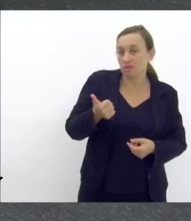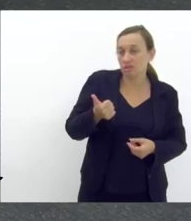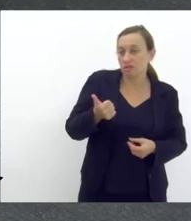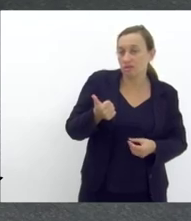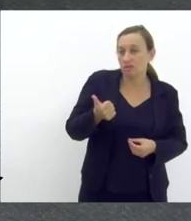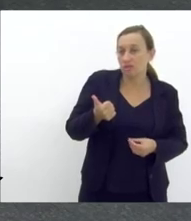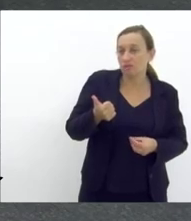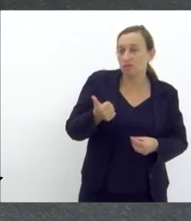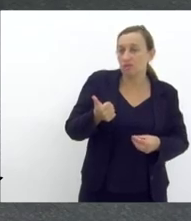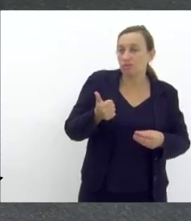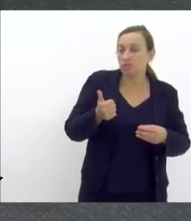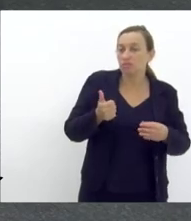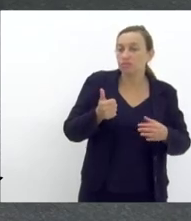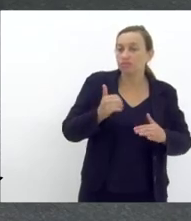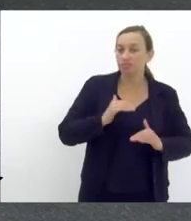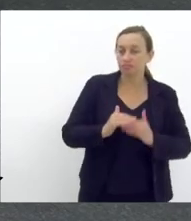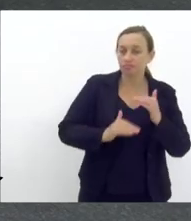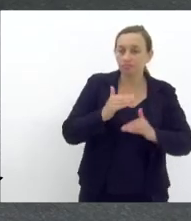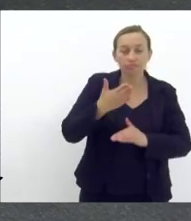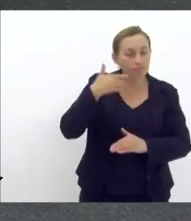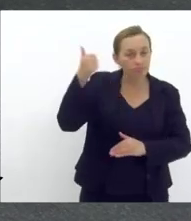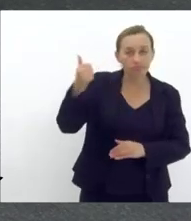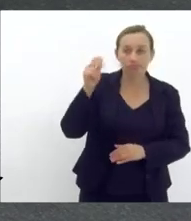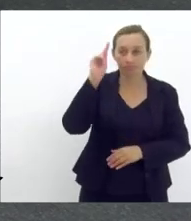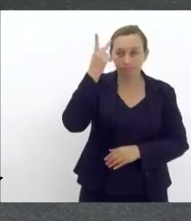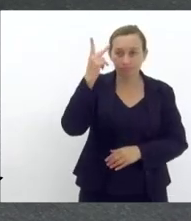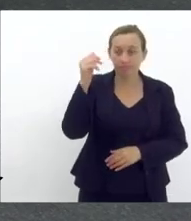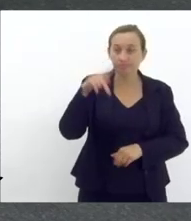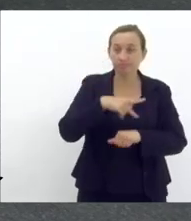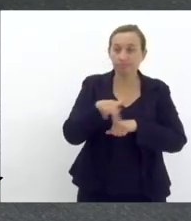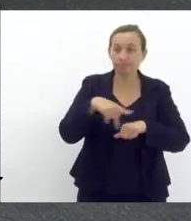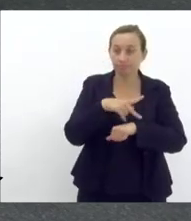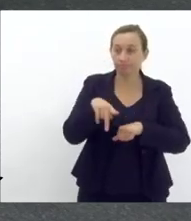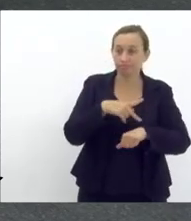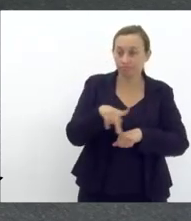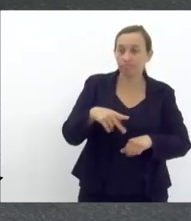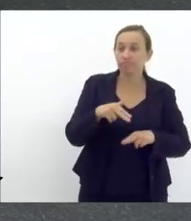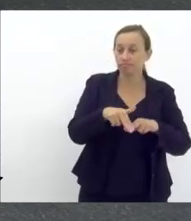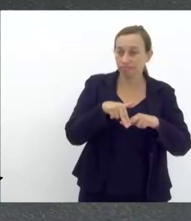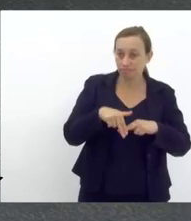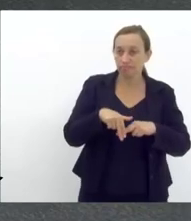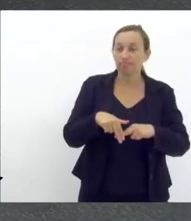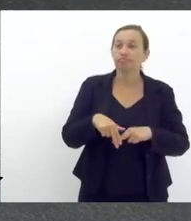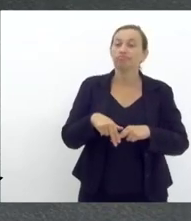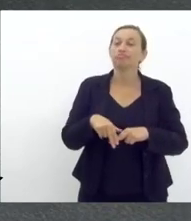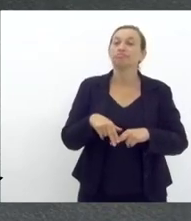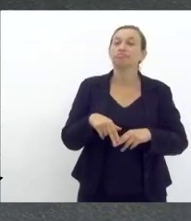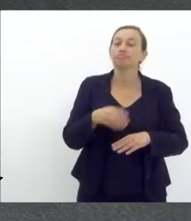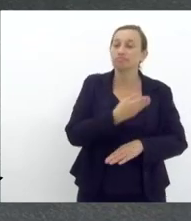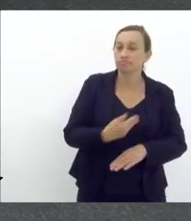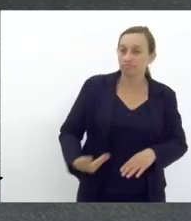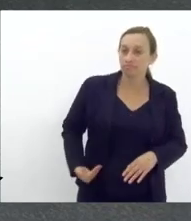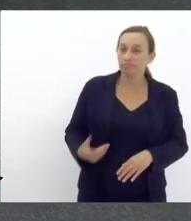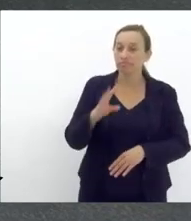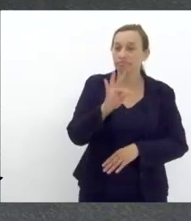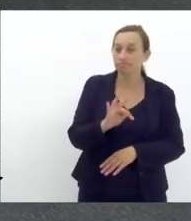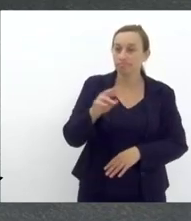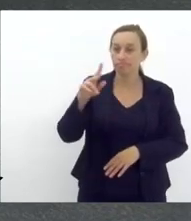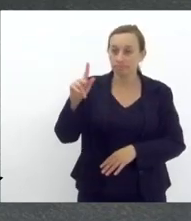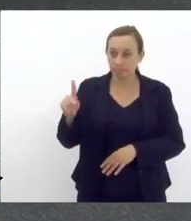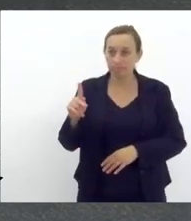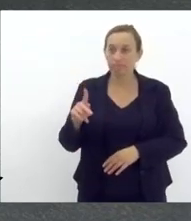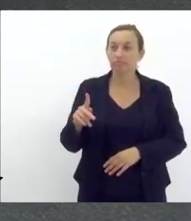classes sociais jamais visto na história desse país por isso que o governo do PT foi um governo exitoso